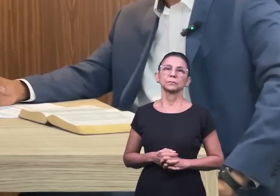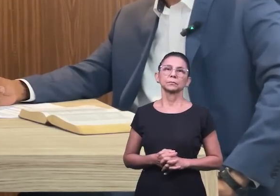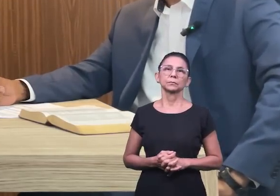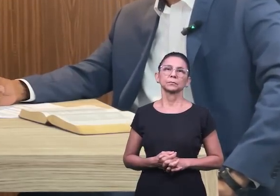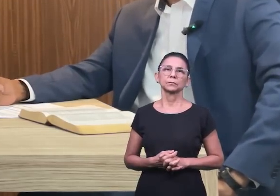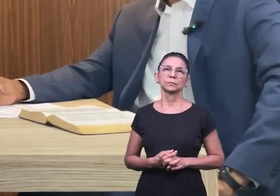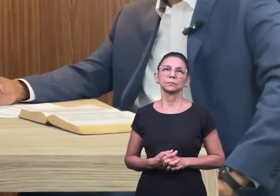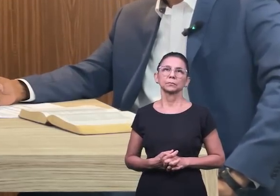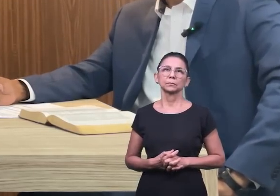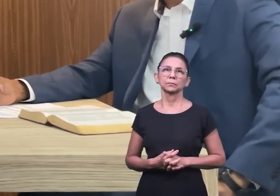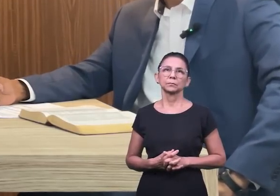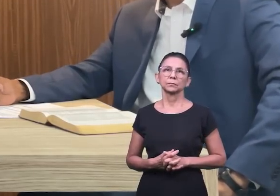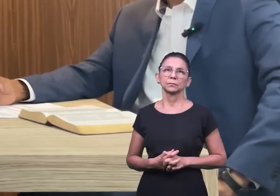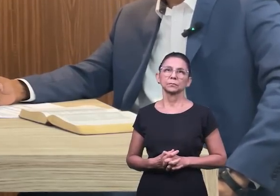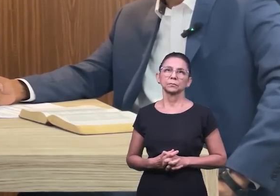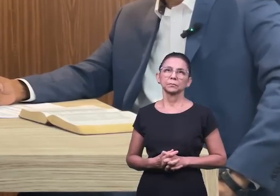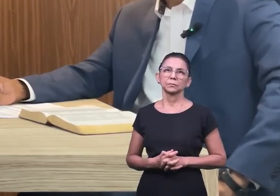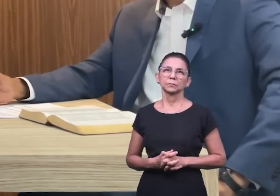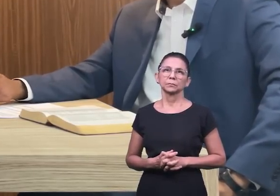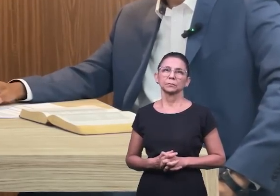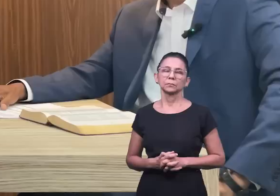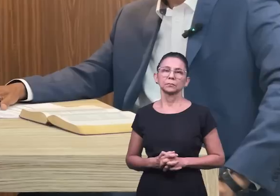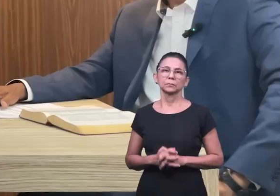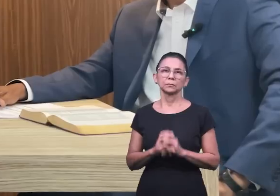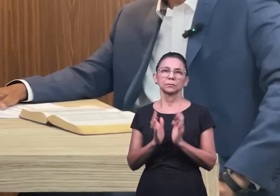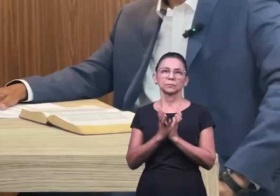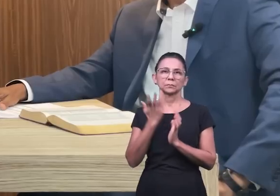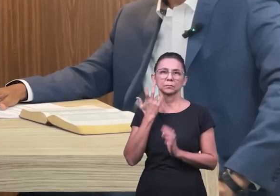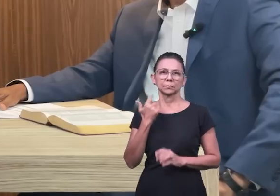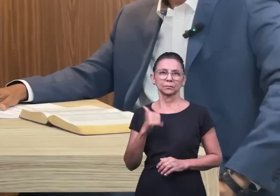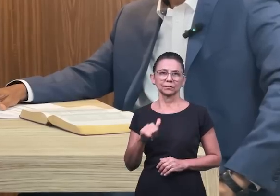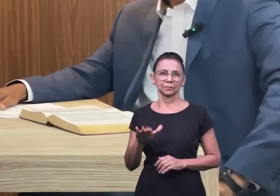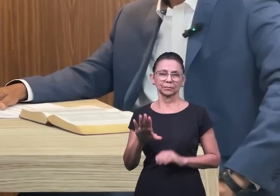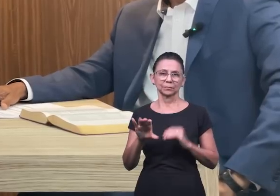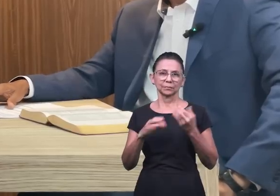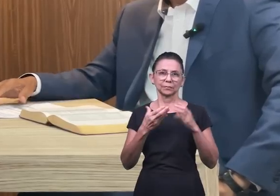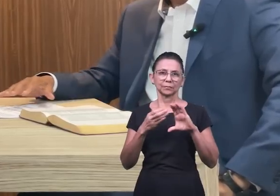privilégio para poucos, né? Poucos. Para poucos, aqueles que estão vivendo essa última hora.